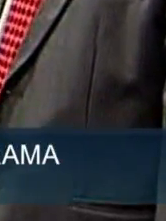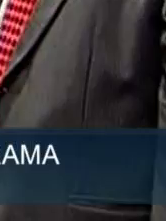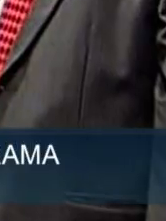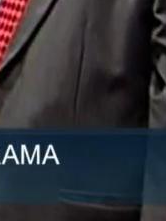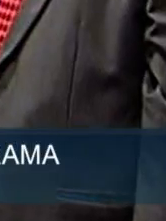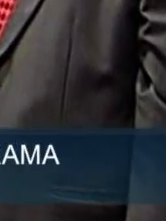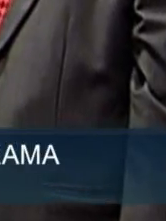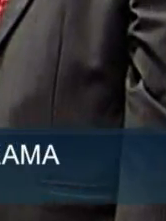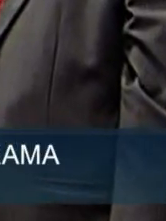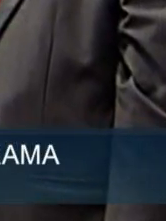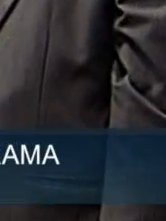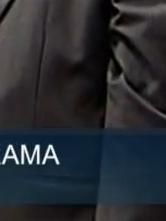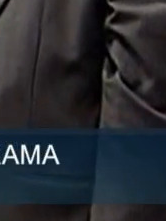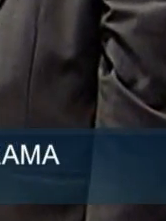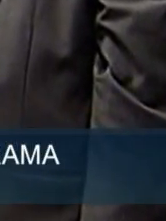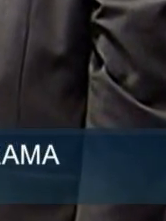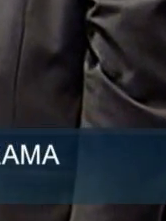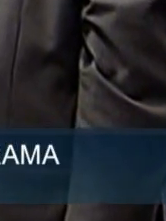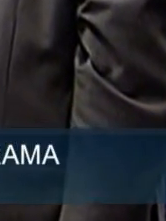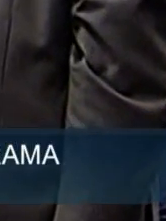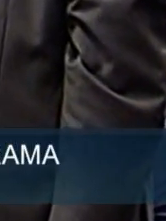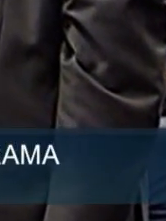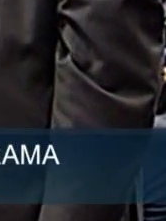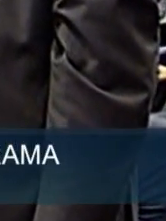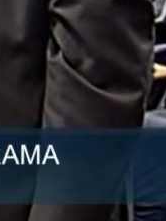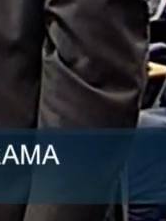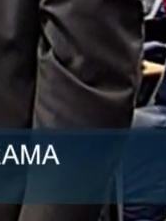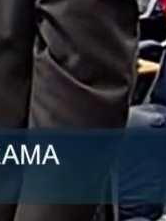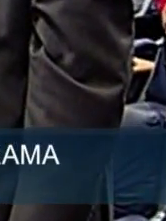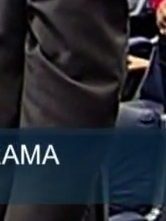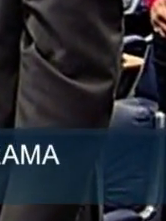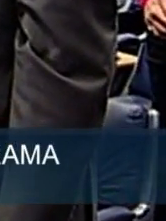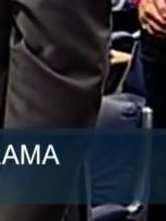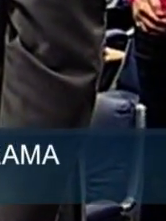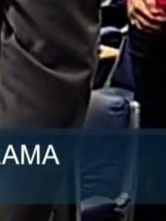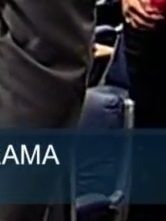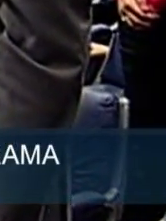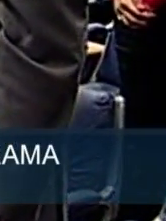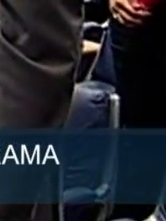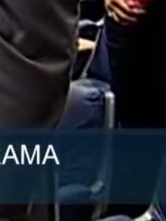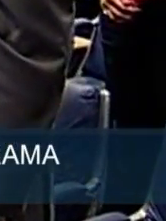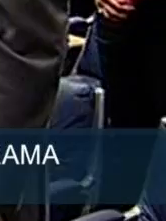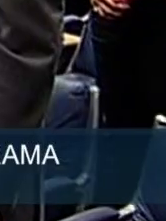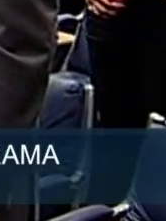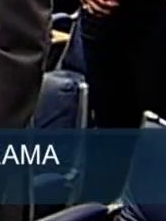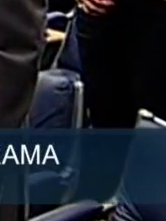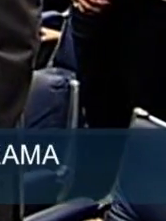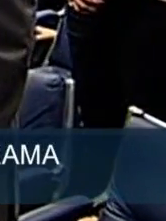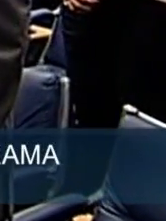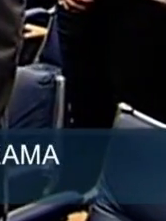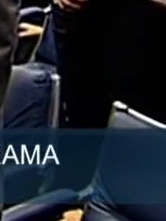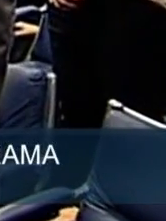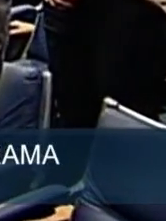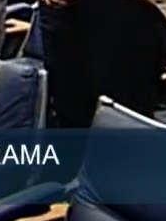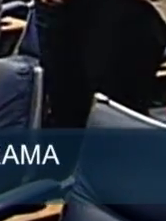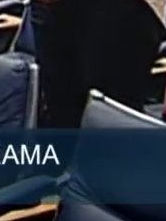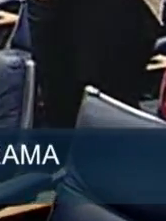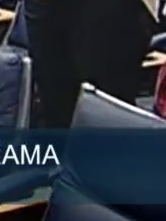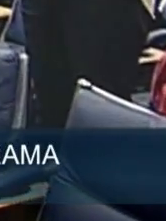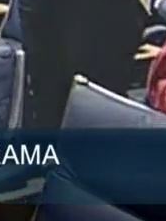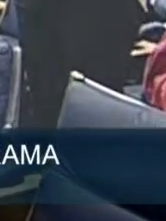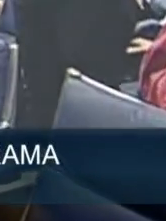adorada entre outras milas do Brasil pátria amada dos filhos esses SAS mães